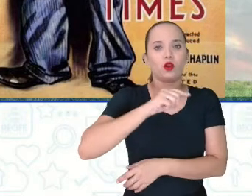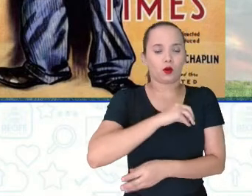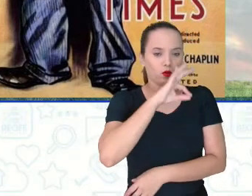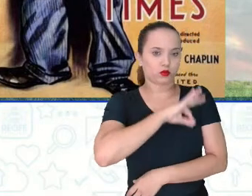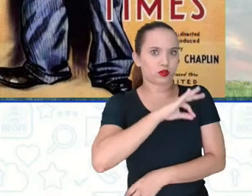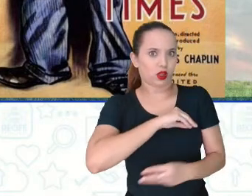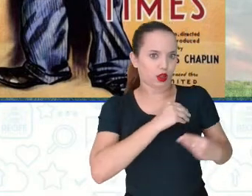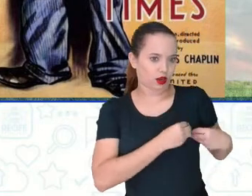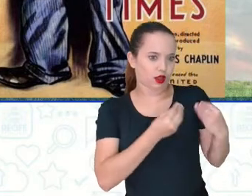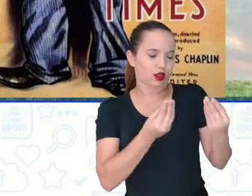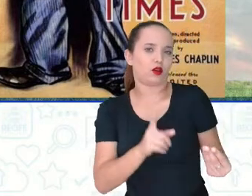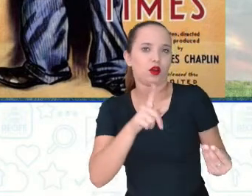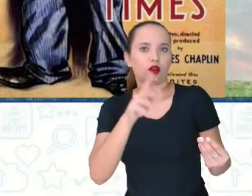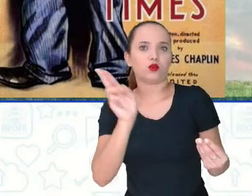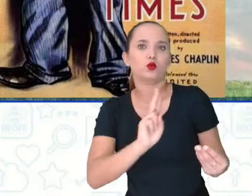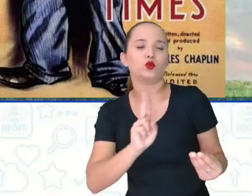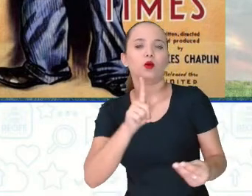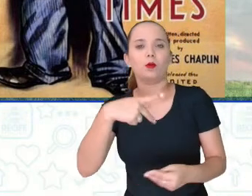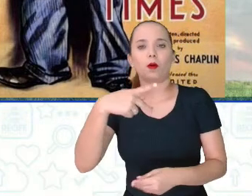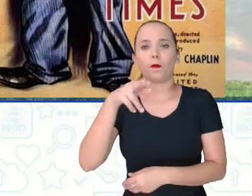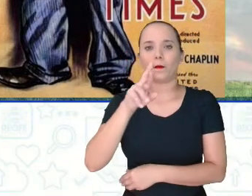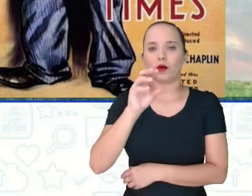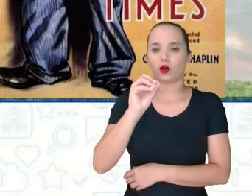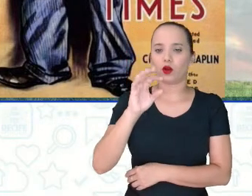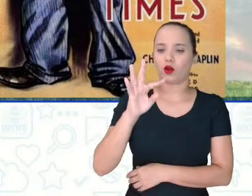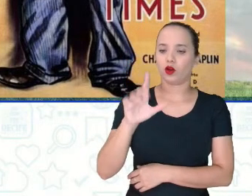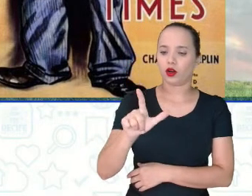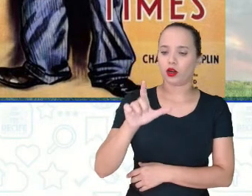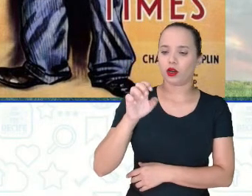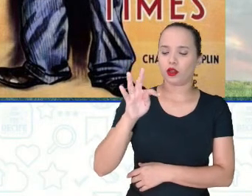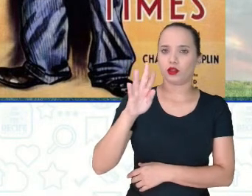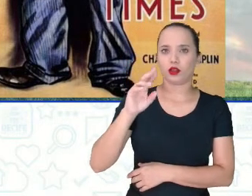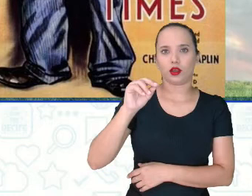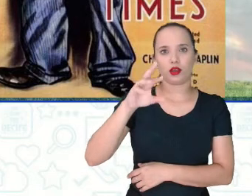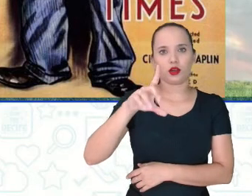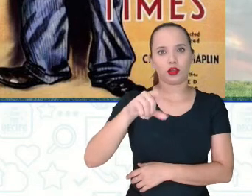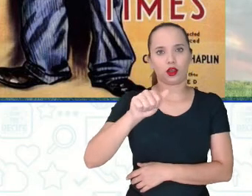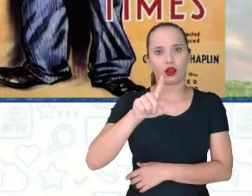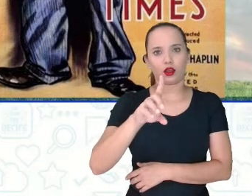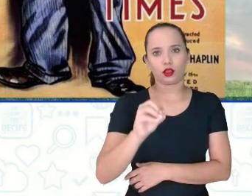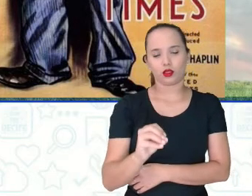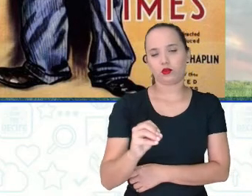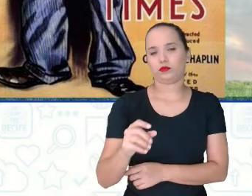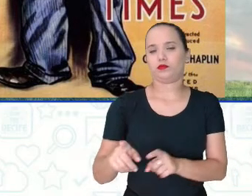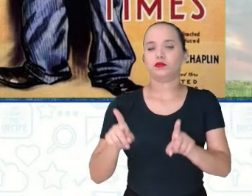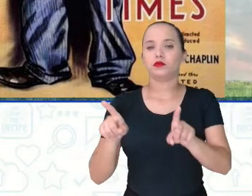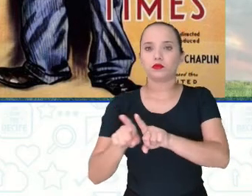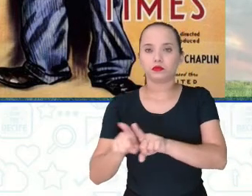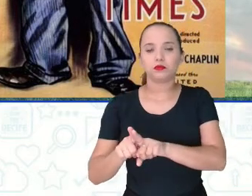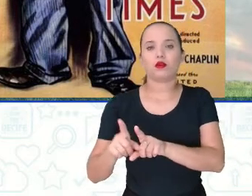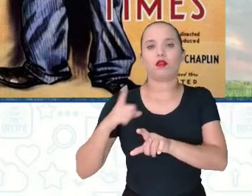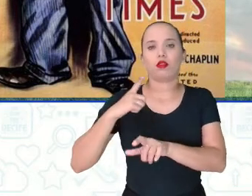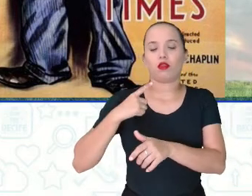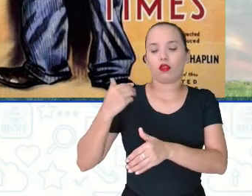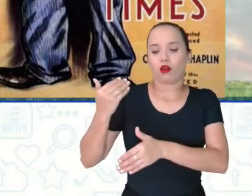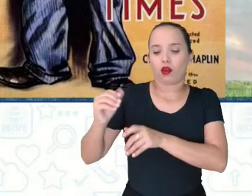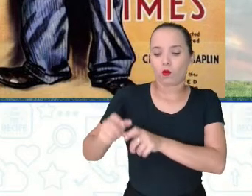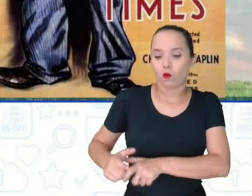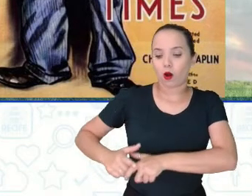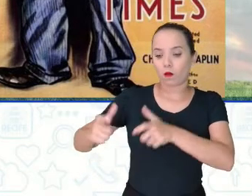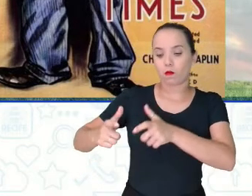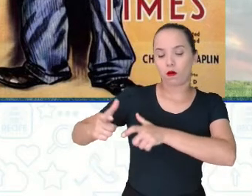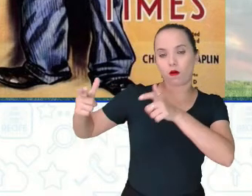o proletariado, o filho do sistema assalariado. A crescente otimização da